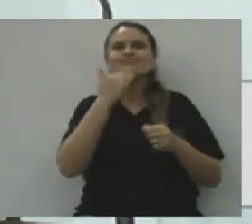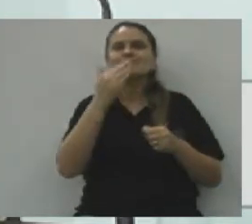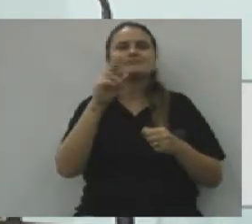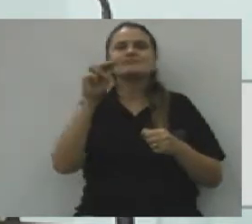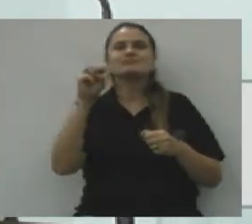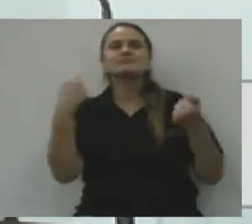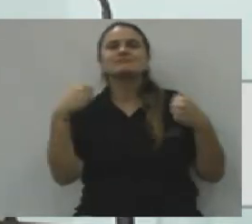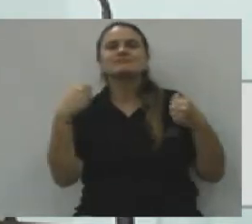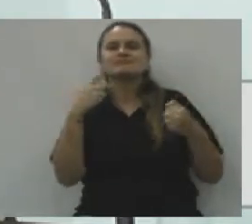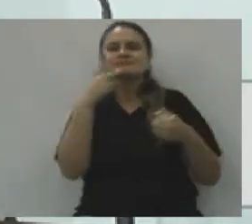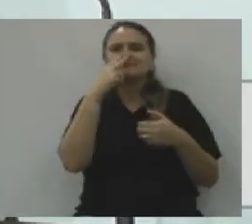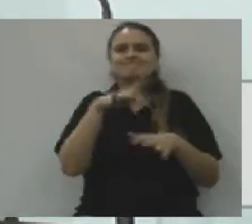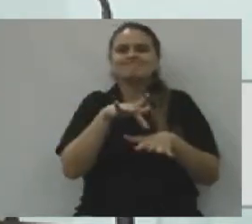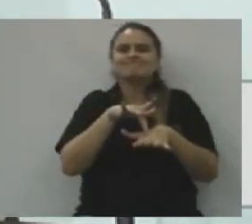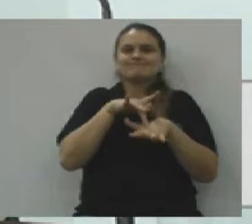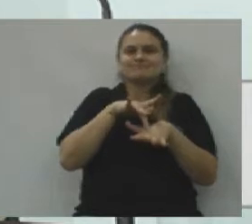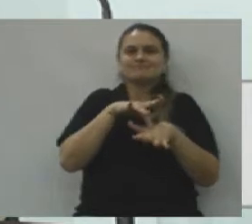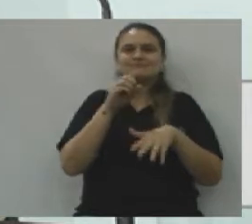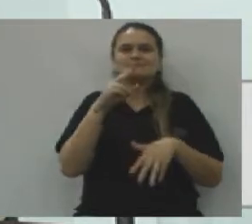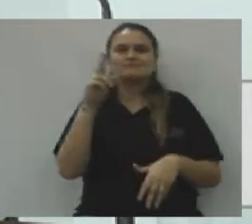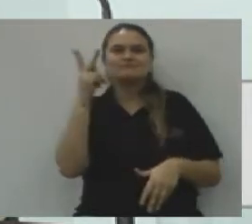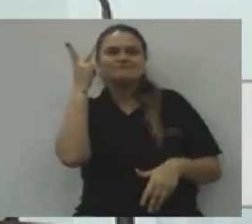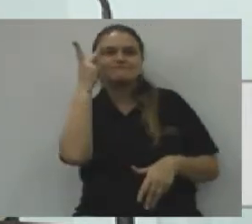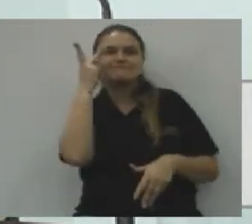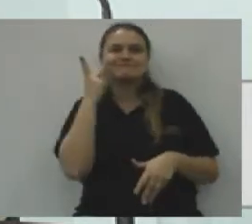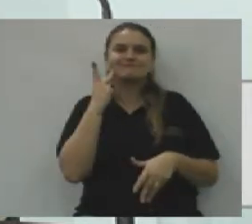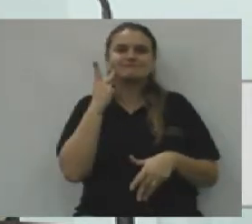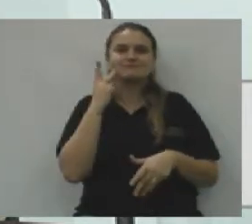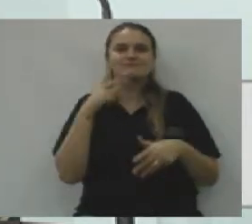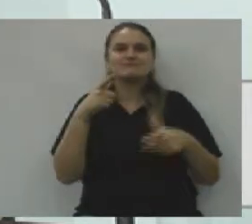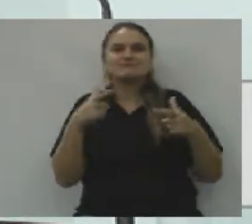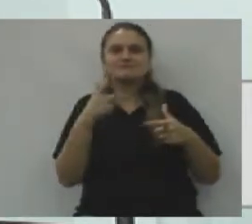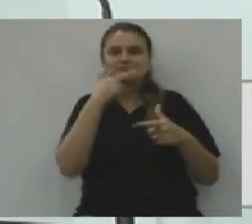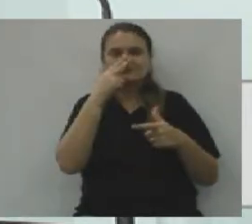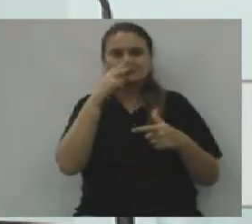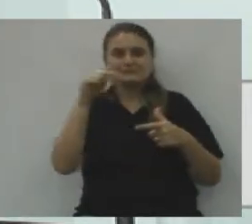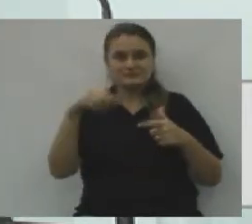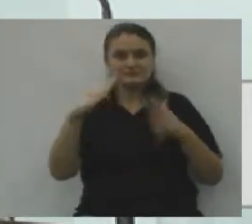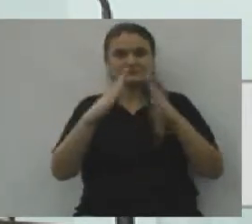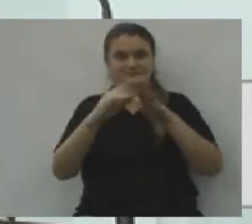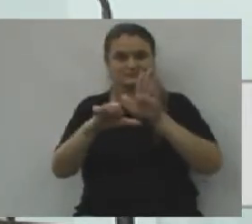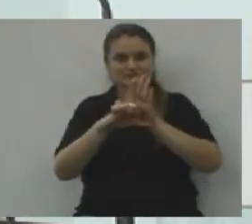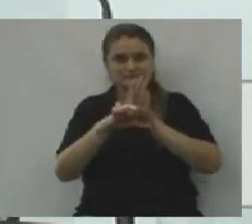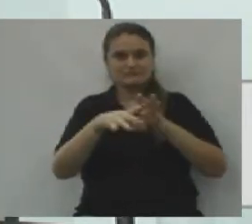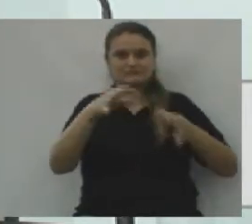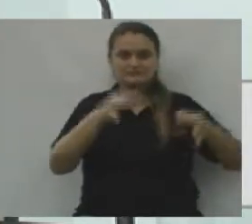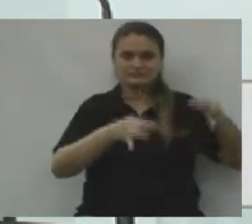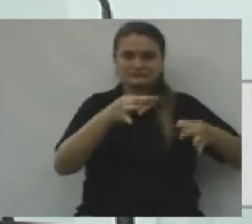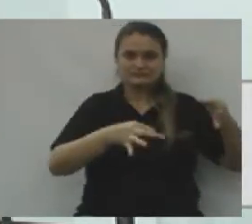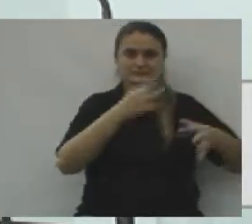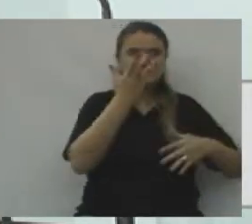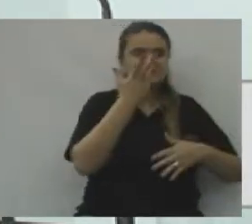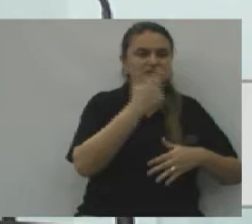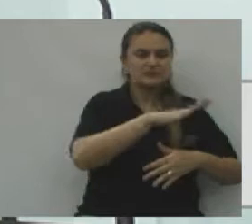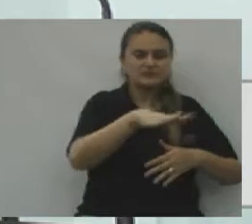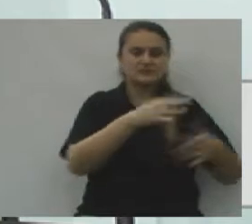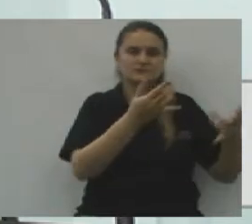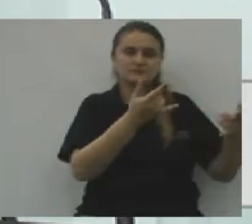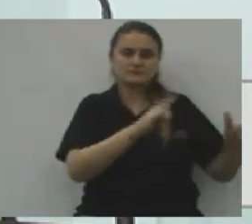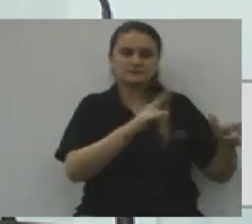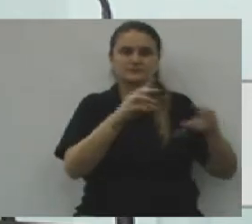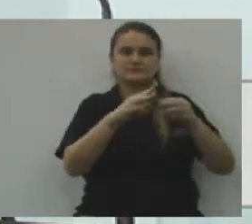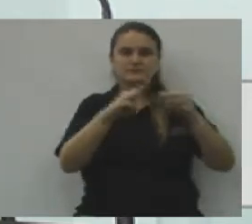mais precise passar por uma situação dessas, aonde o Poder Judiciário da Vara da Infância e o Ministério Público se